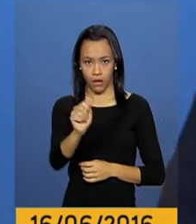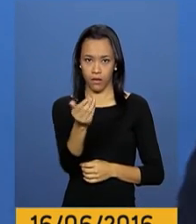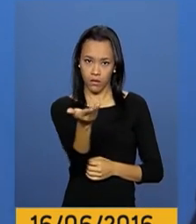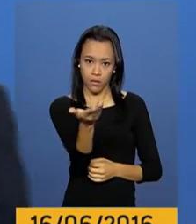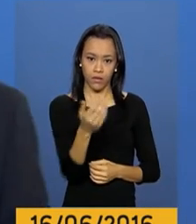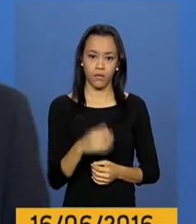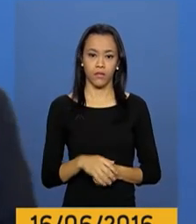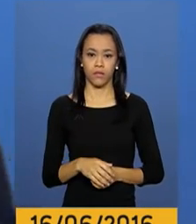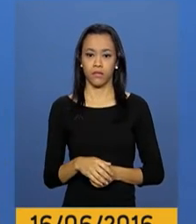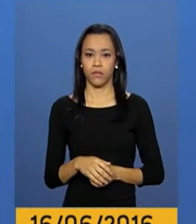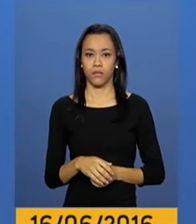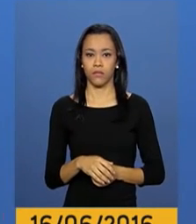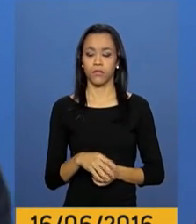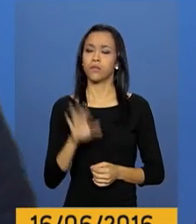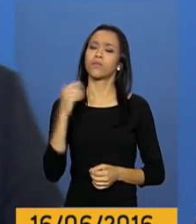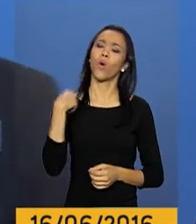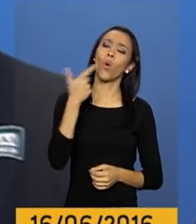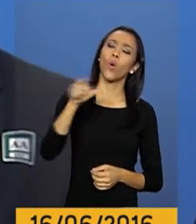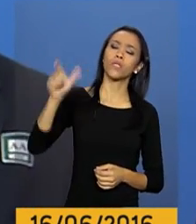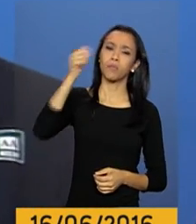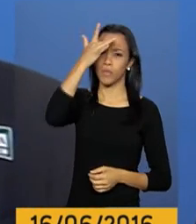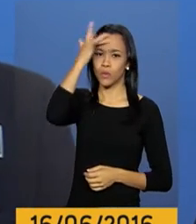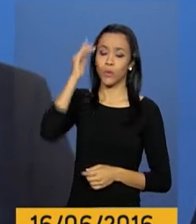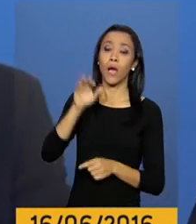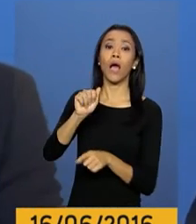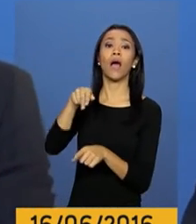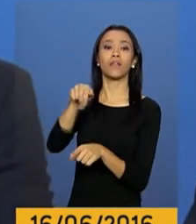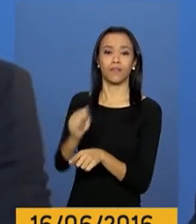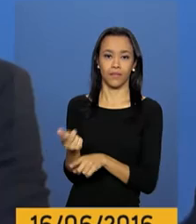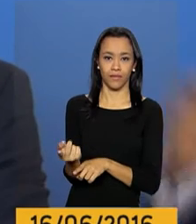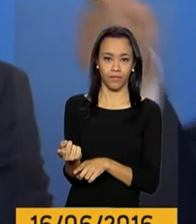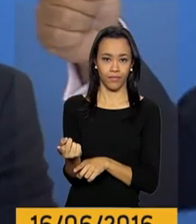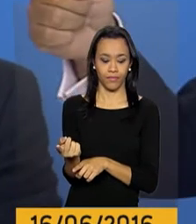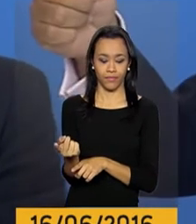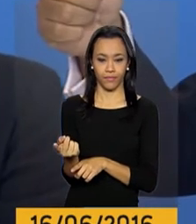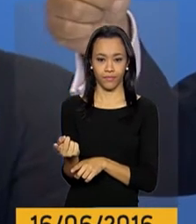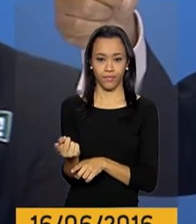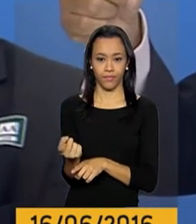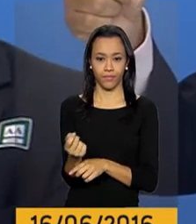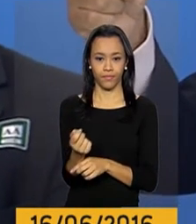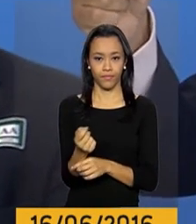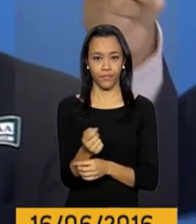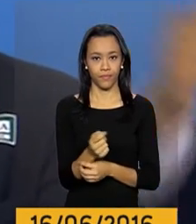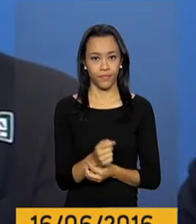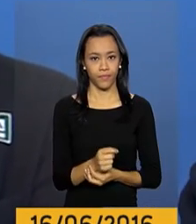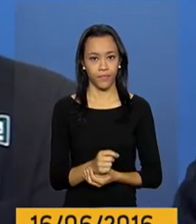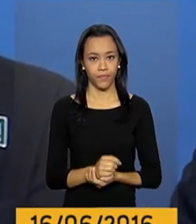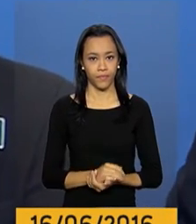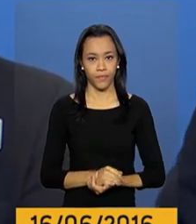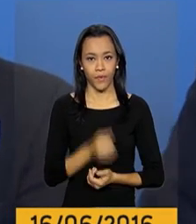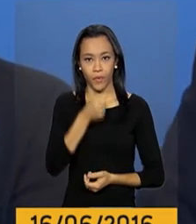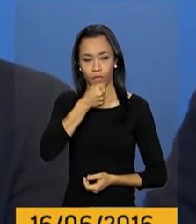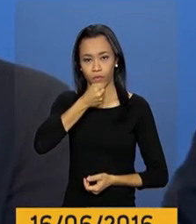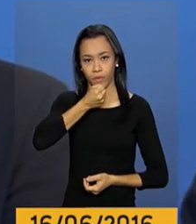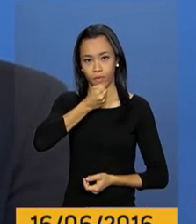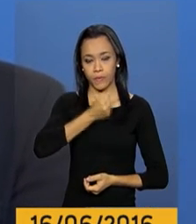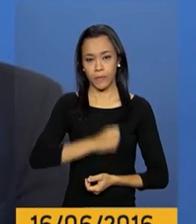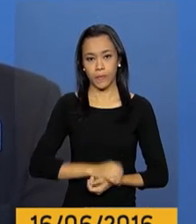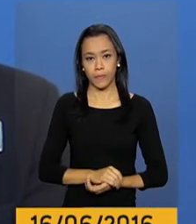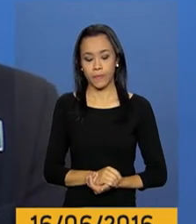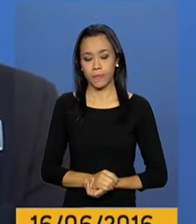O Ana da Bloomberg, então, vamos para a segunda. Ana da Bloomberg. Não. Ah, não. Ei. Tá. Ah, faltou o microfone.